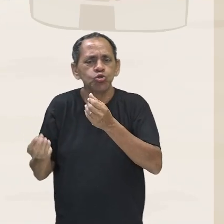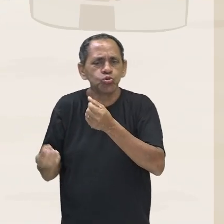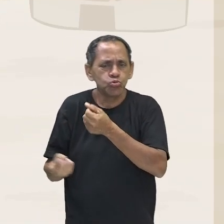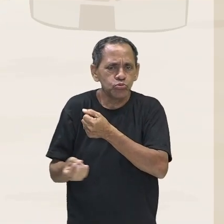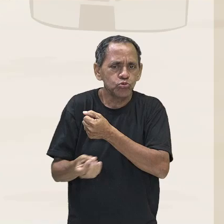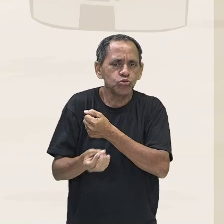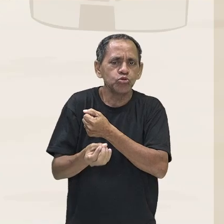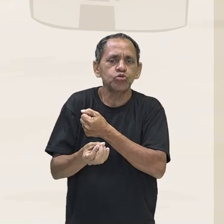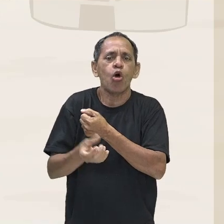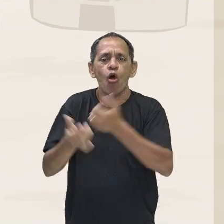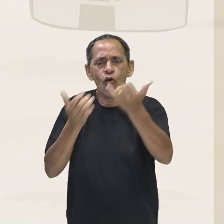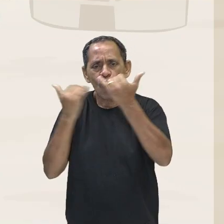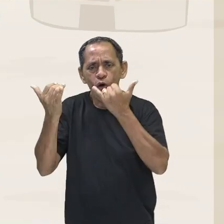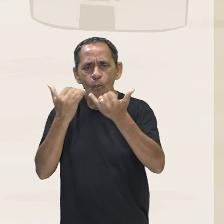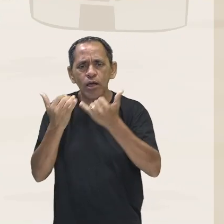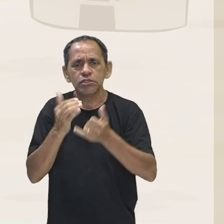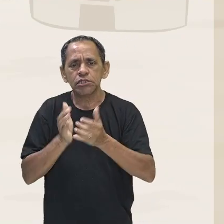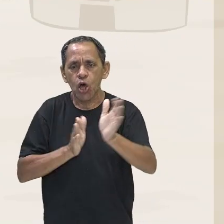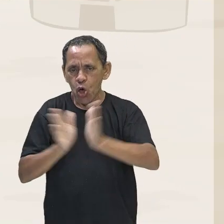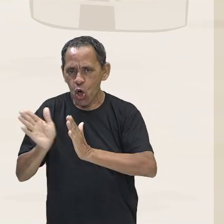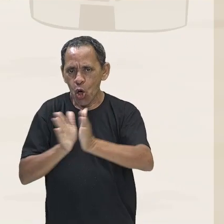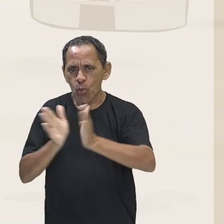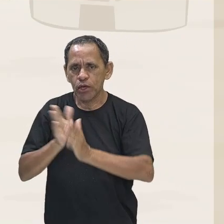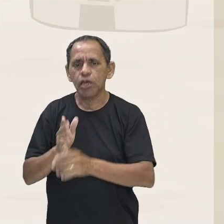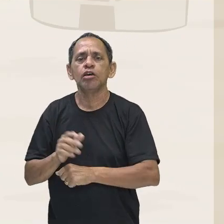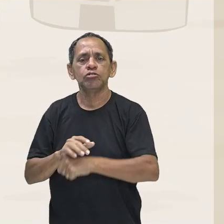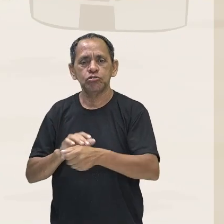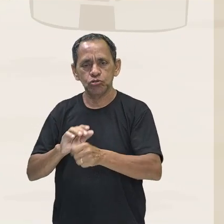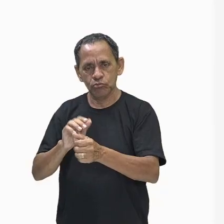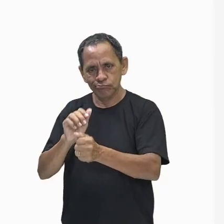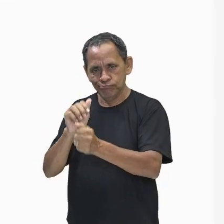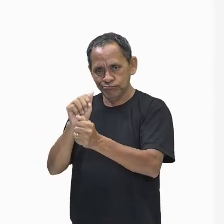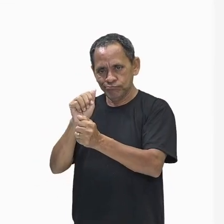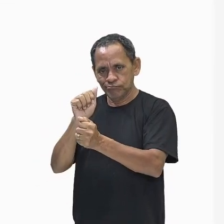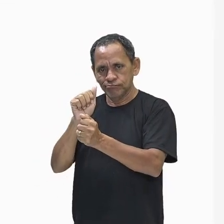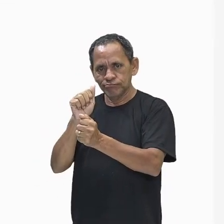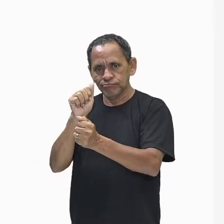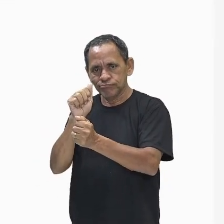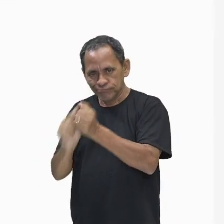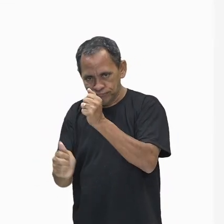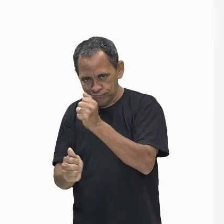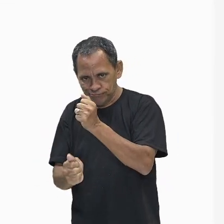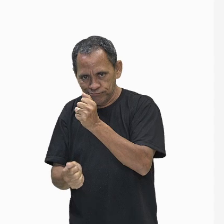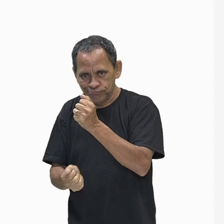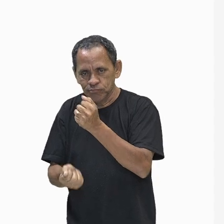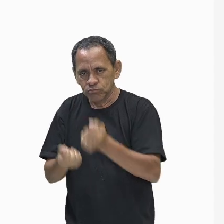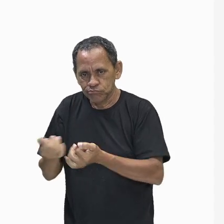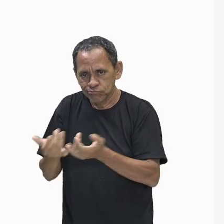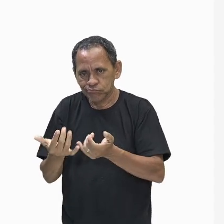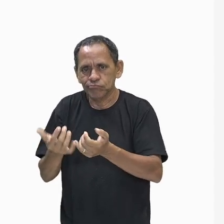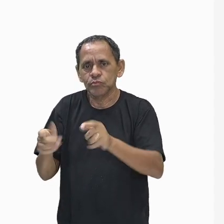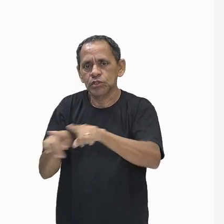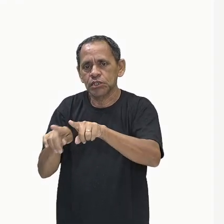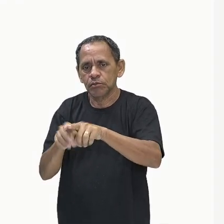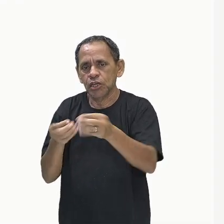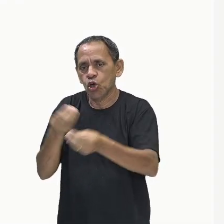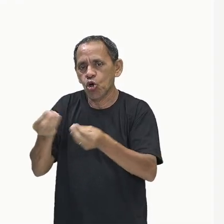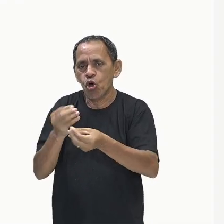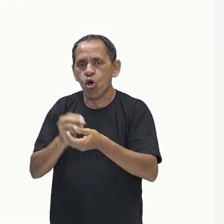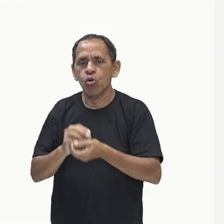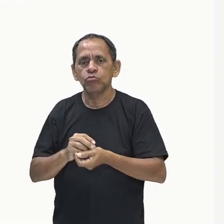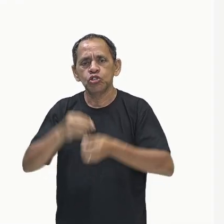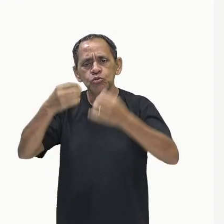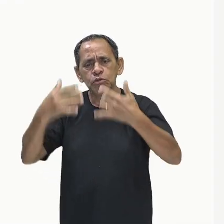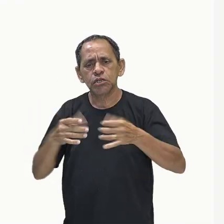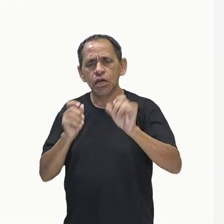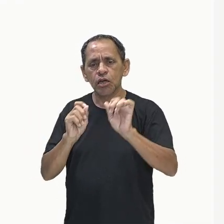saber um pouquinho mais sobre o período neolítico. Vamos ao texto. Vamos lá, galera. Neolítico. Quando falamos de neolítico,